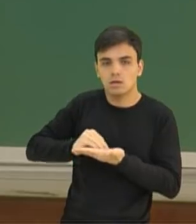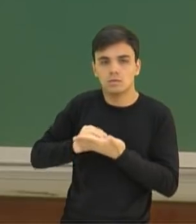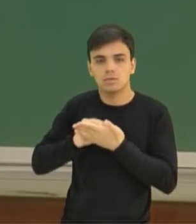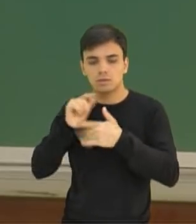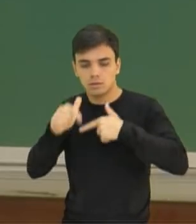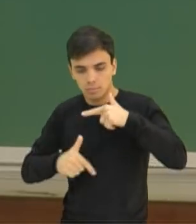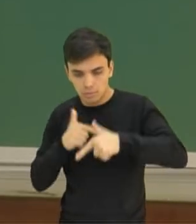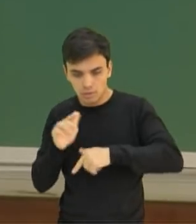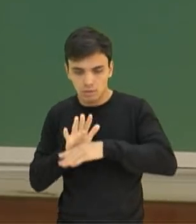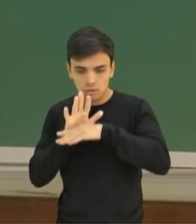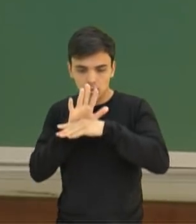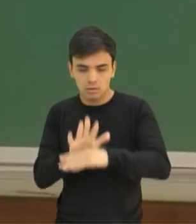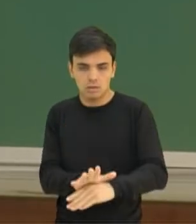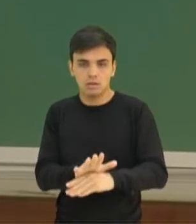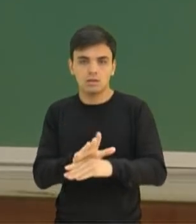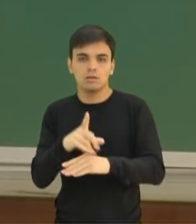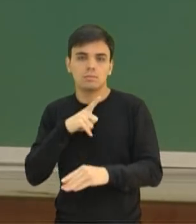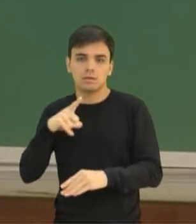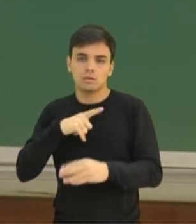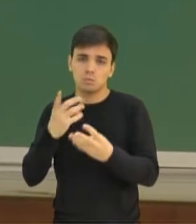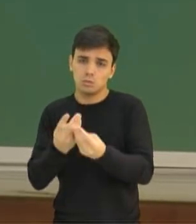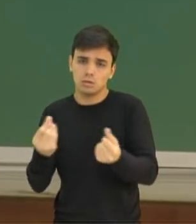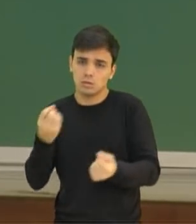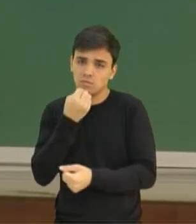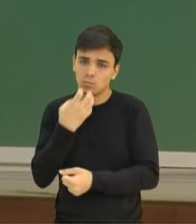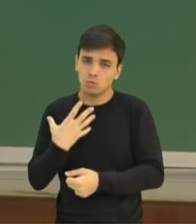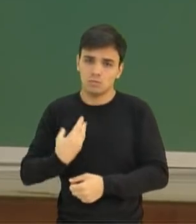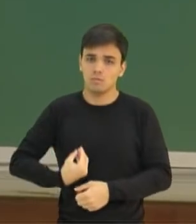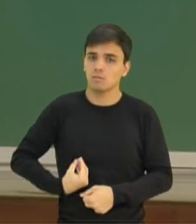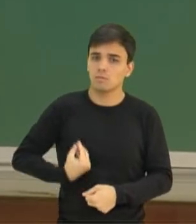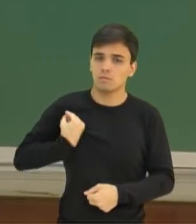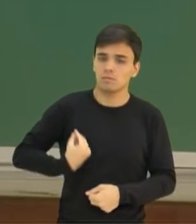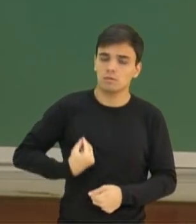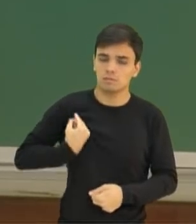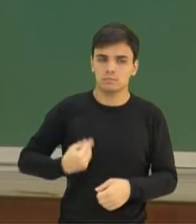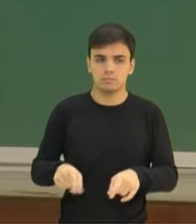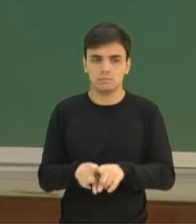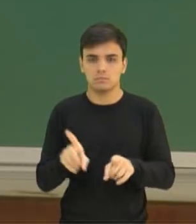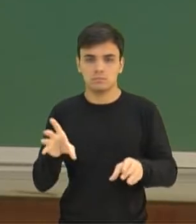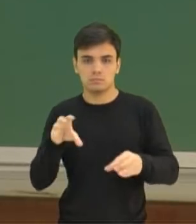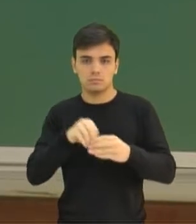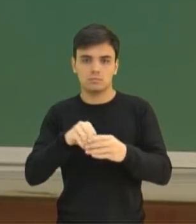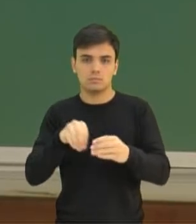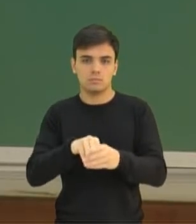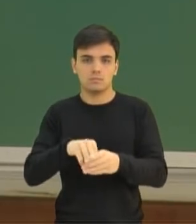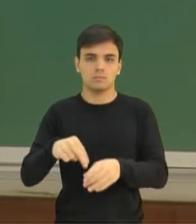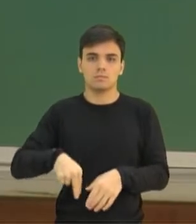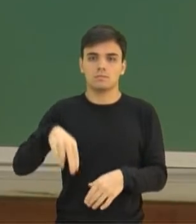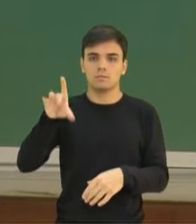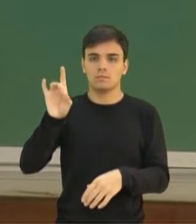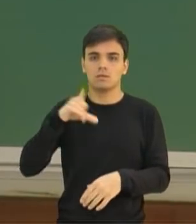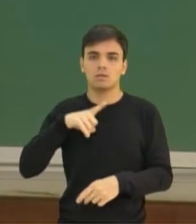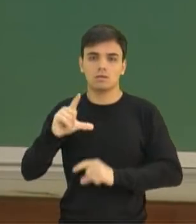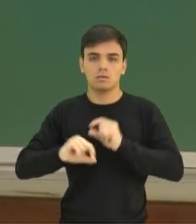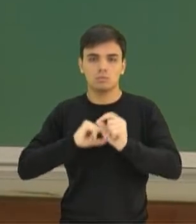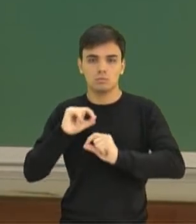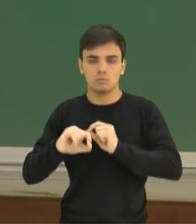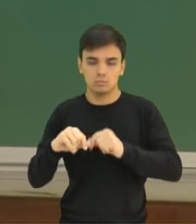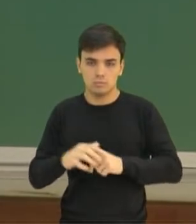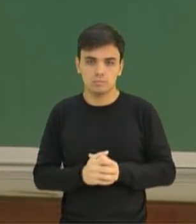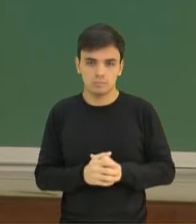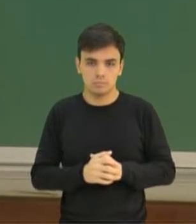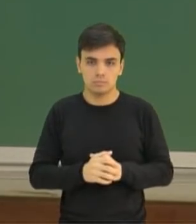atendimento necessário para ter o mínimo de qualidade de vida. O interior nordestino tem como base a agropecuária de